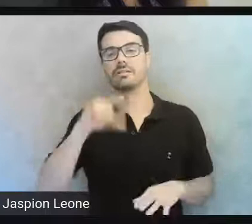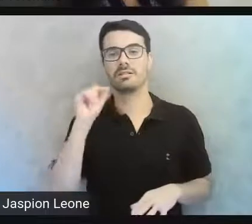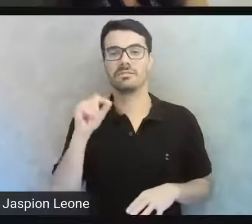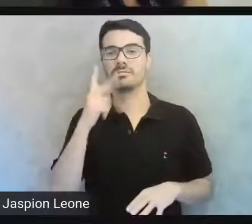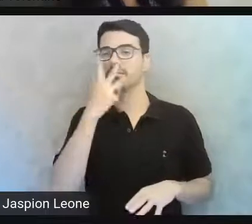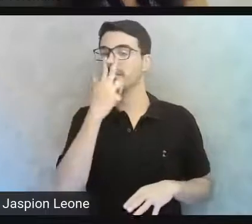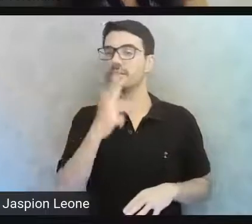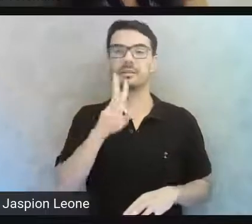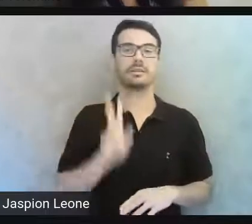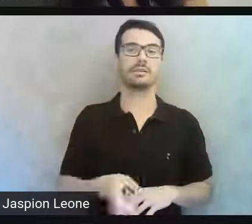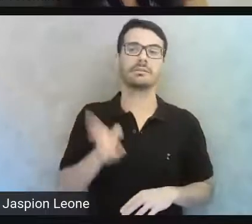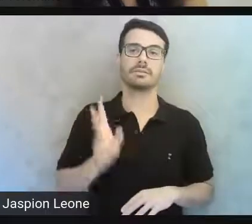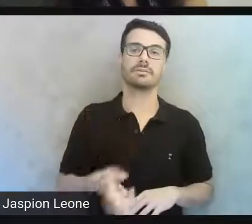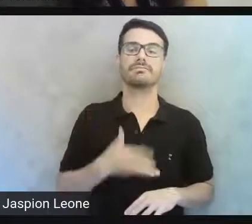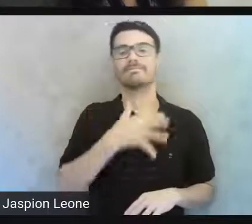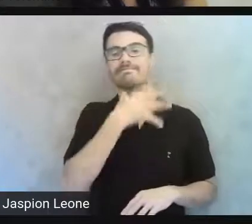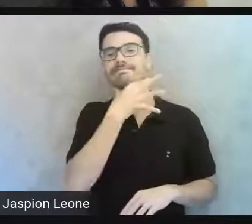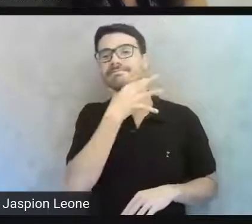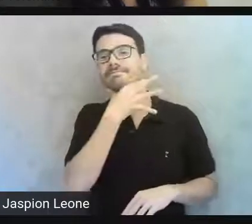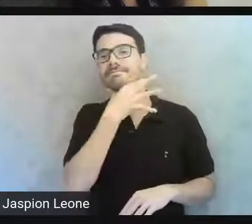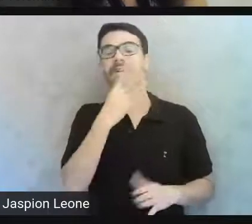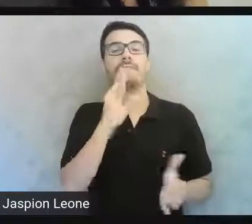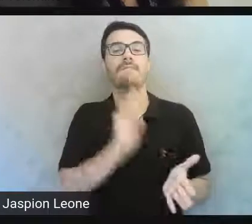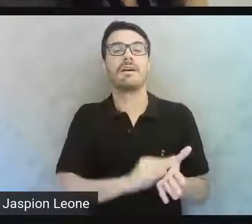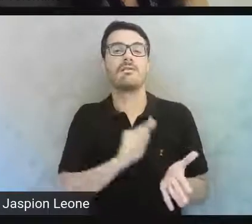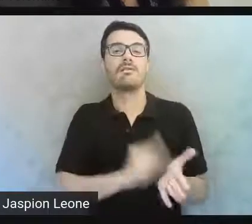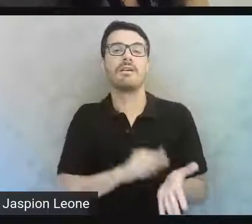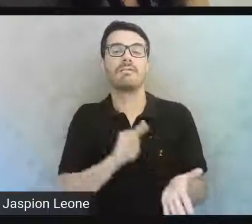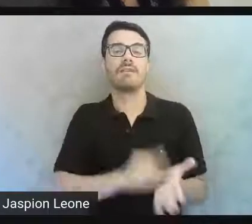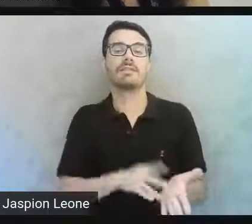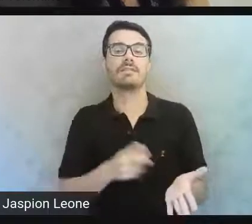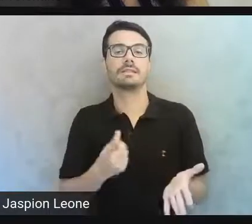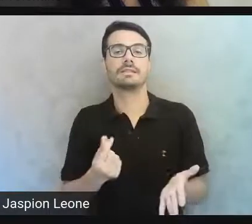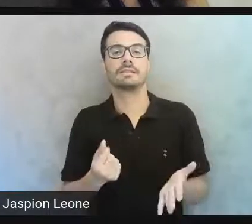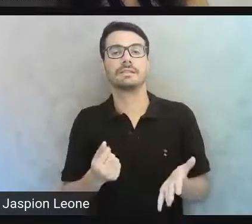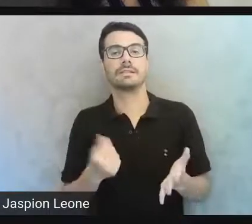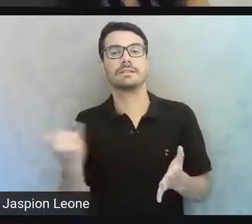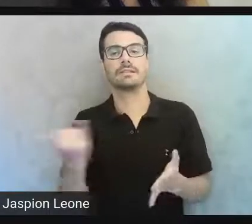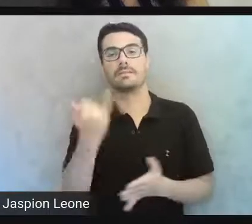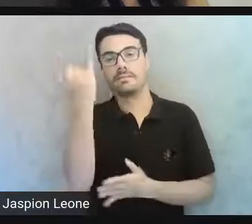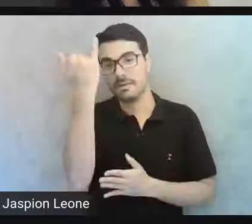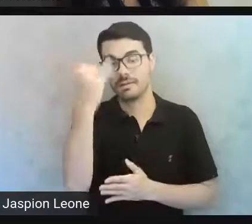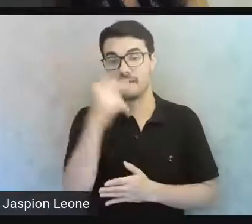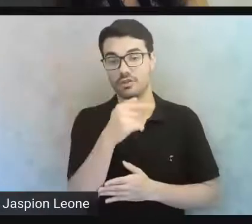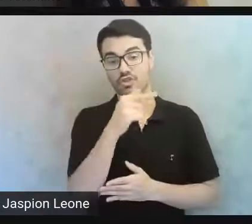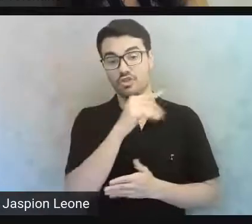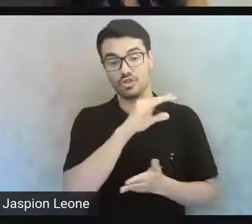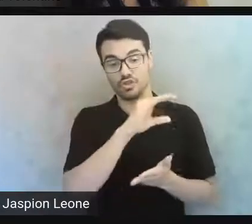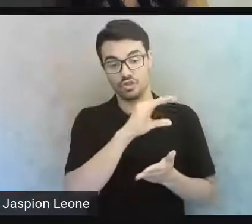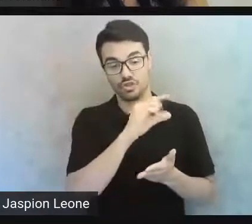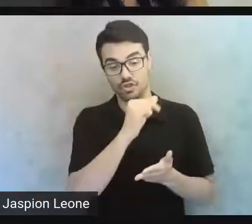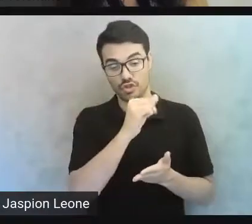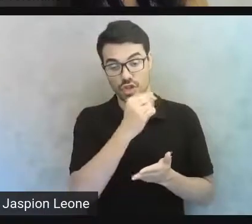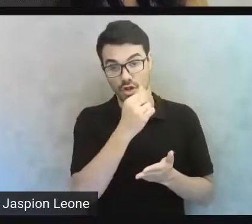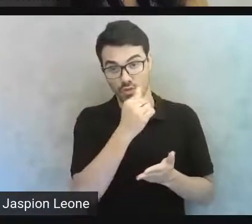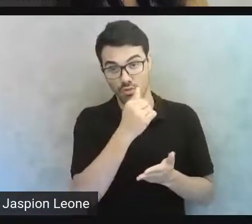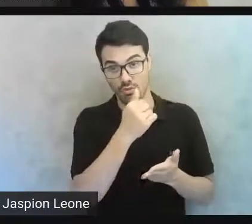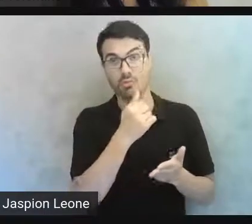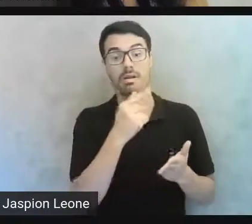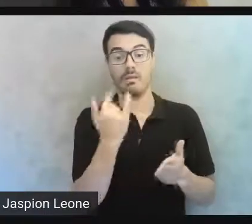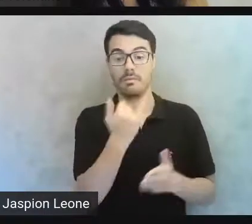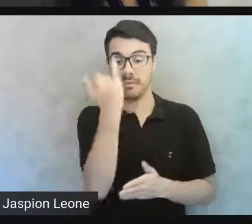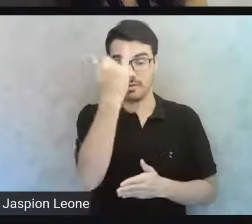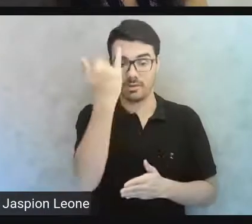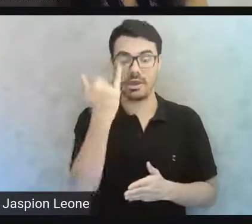sufoco, literalmente, né? No sufoco, faltando ar. Então, é importante que o orçamento, mesmo nessa situação, tenha algum tipo de